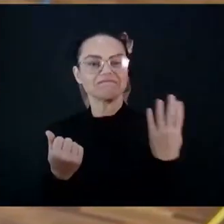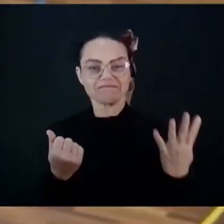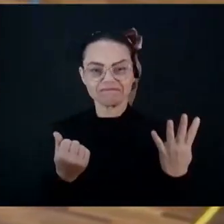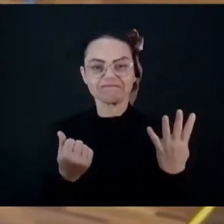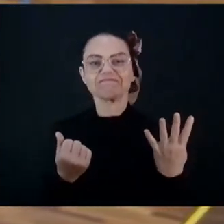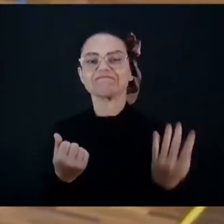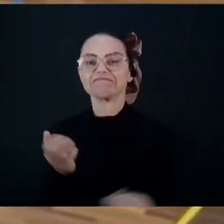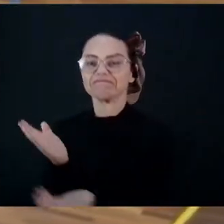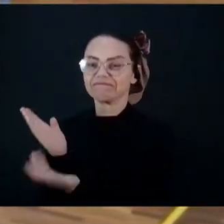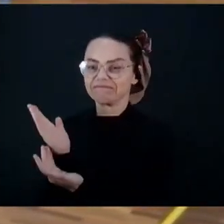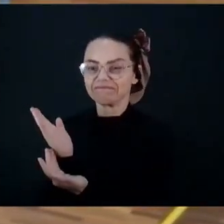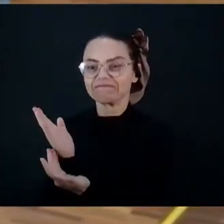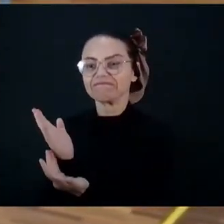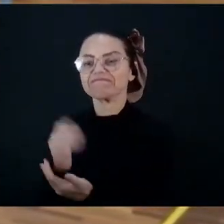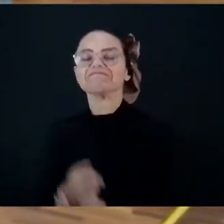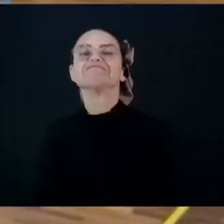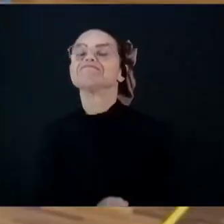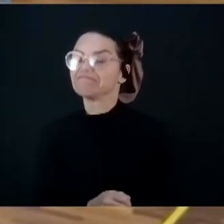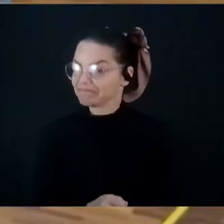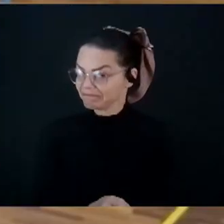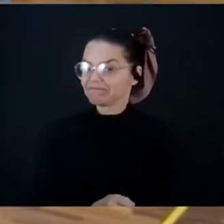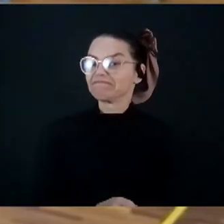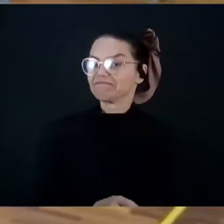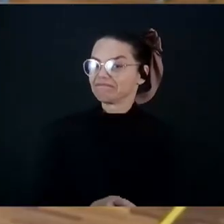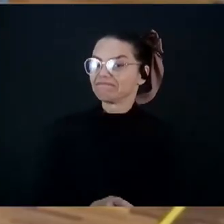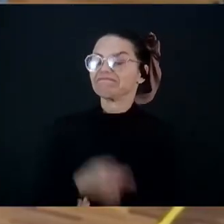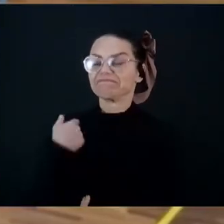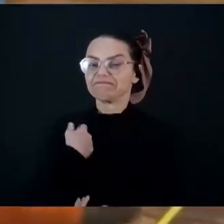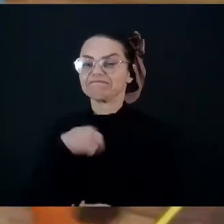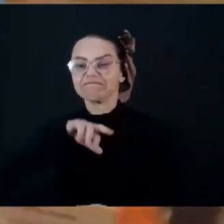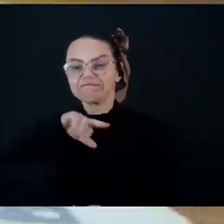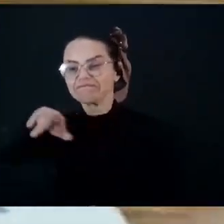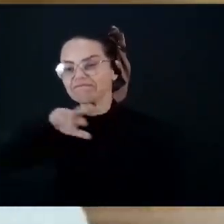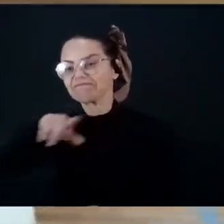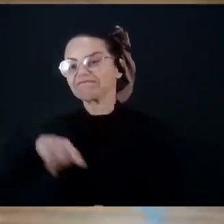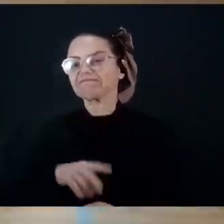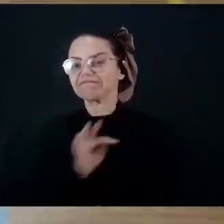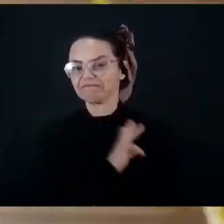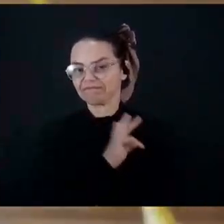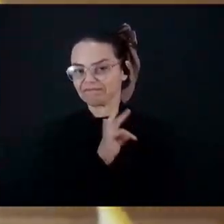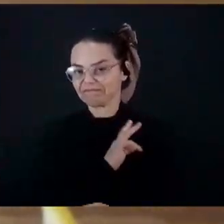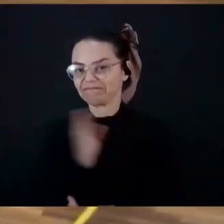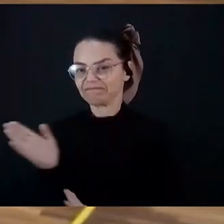casa. Mas a partir daí a diferença técnica ficou